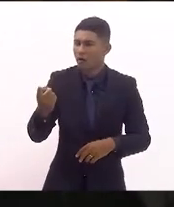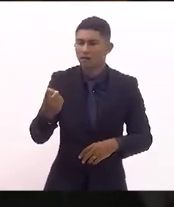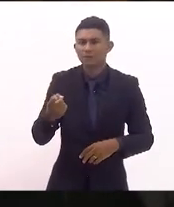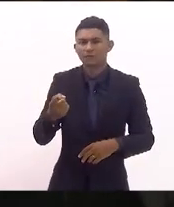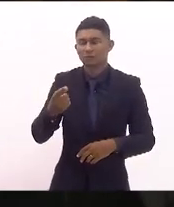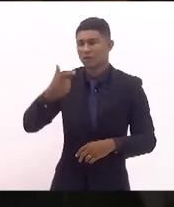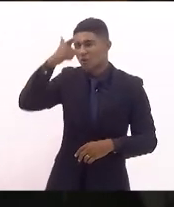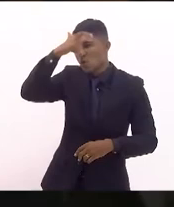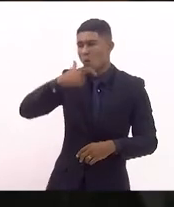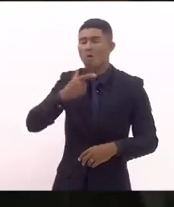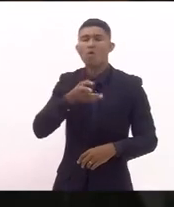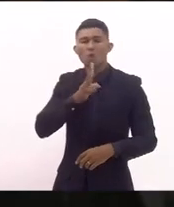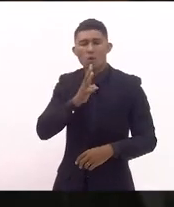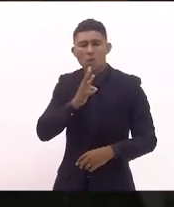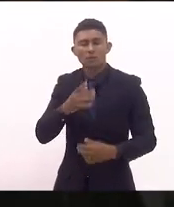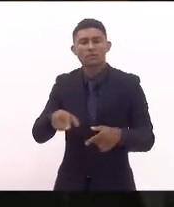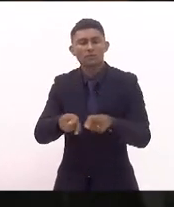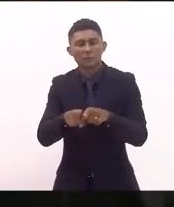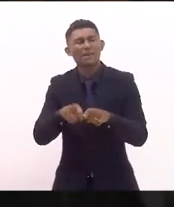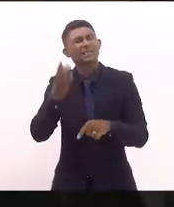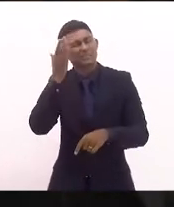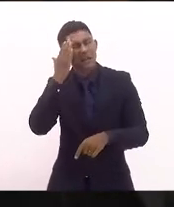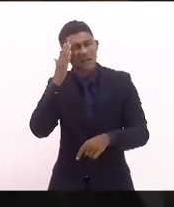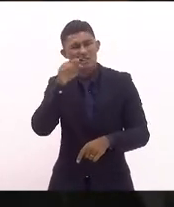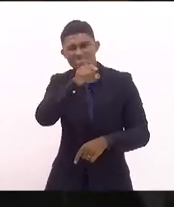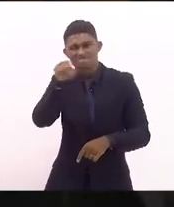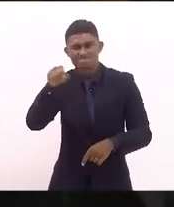cheiro e sei muito bem do que ele é capaz.